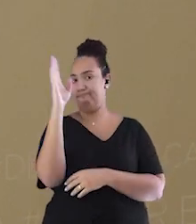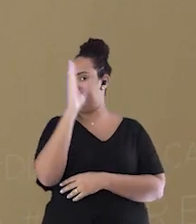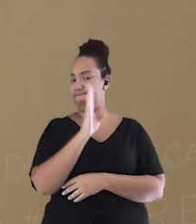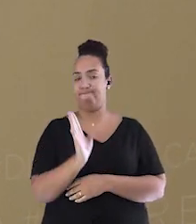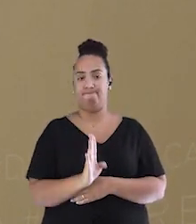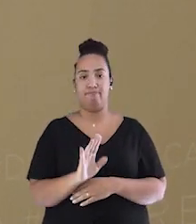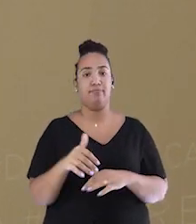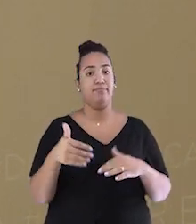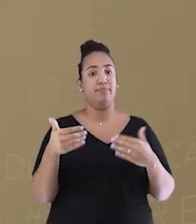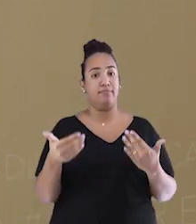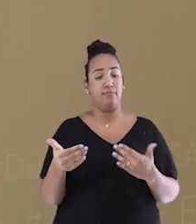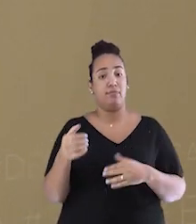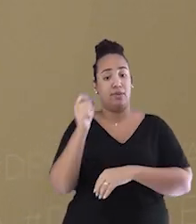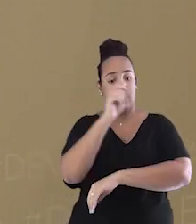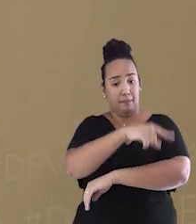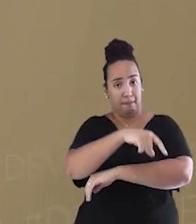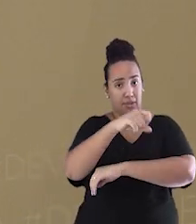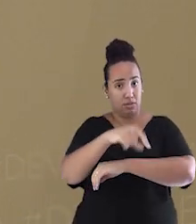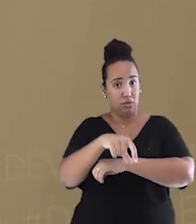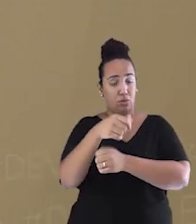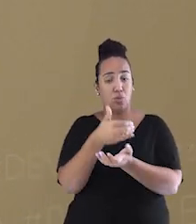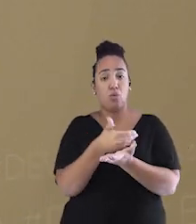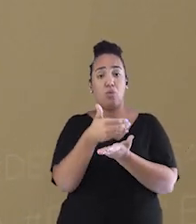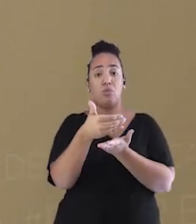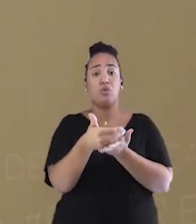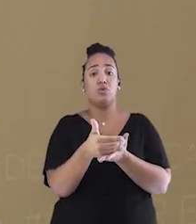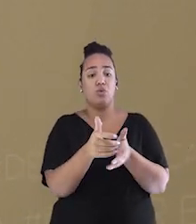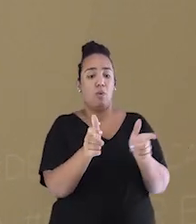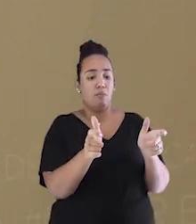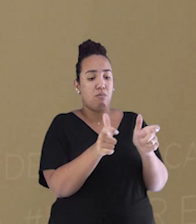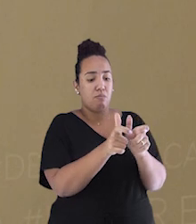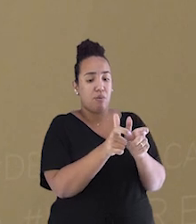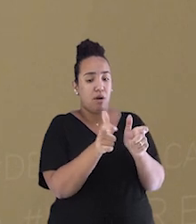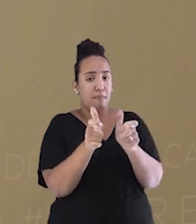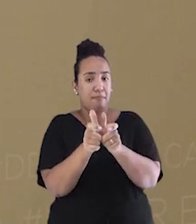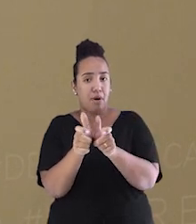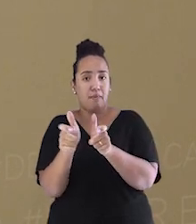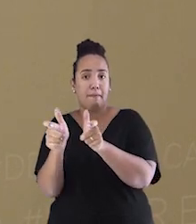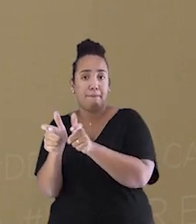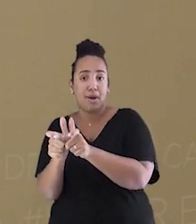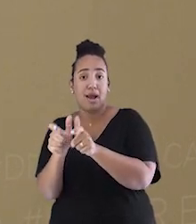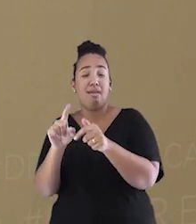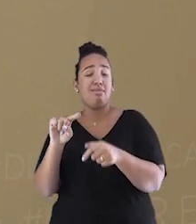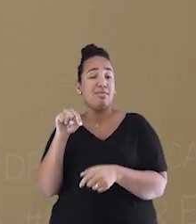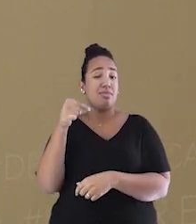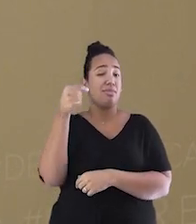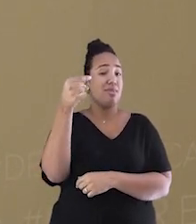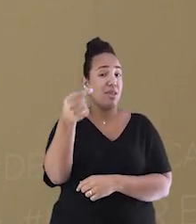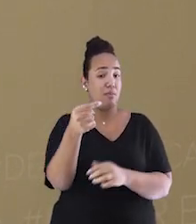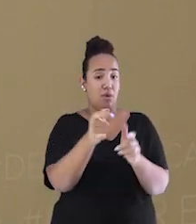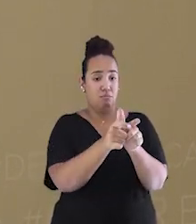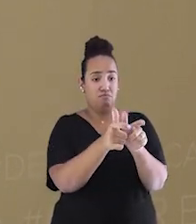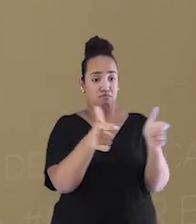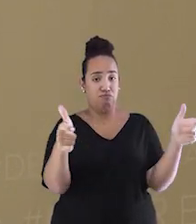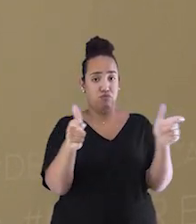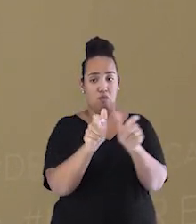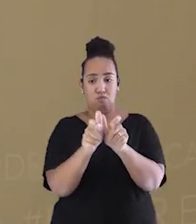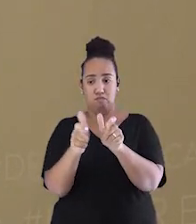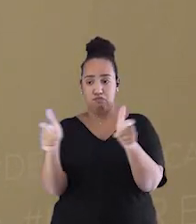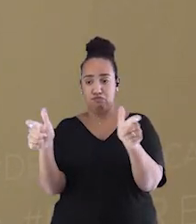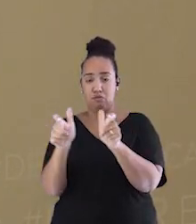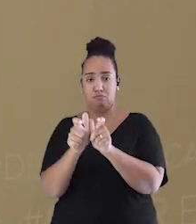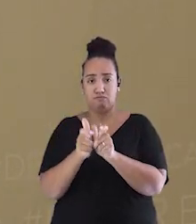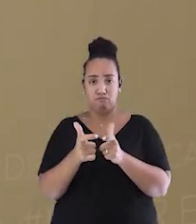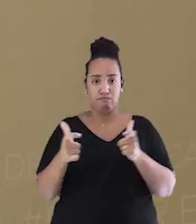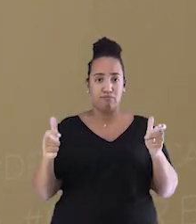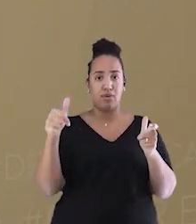daqui. O cultivo começou em pequenas proporções e depois foi se expandindo pelo